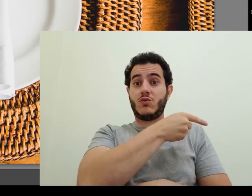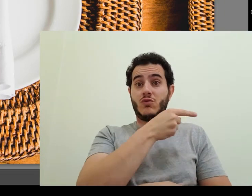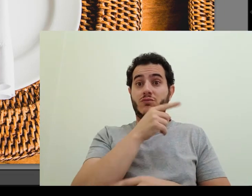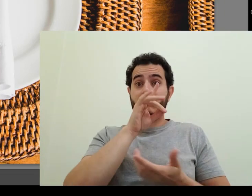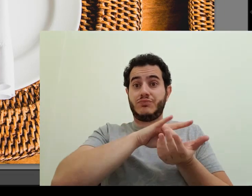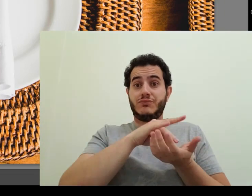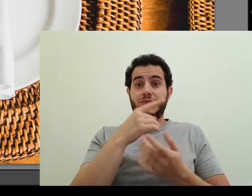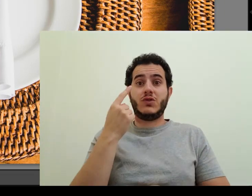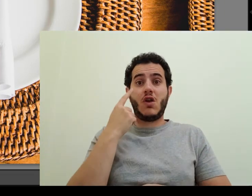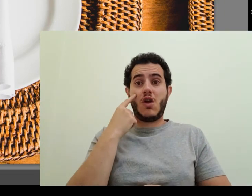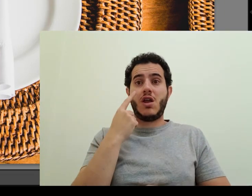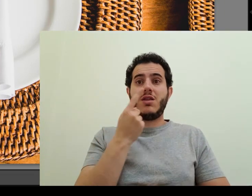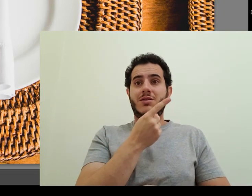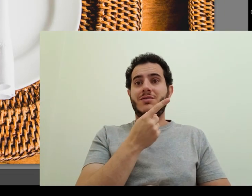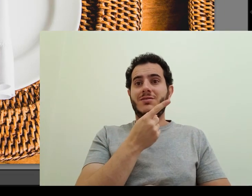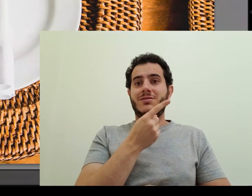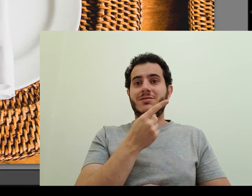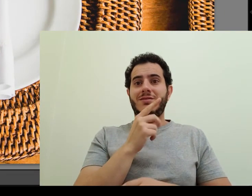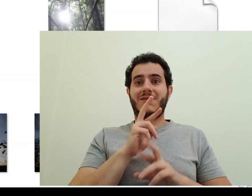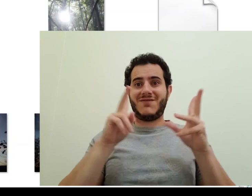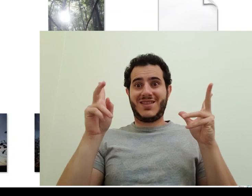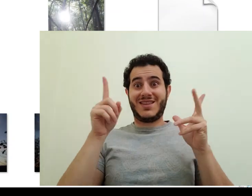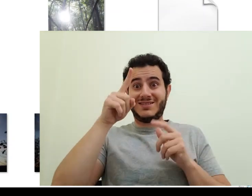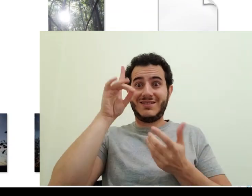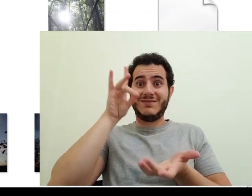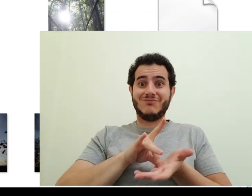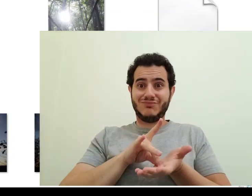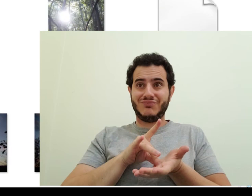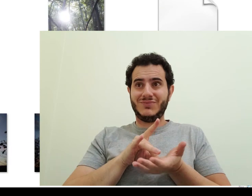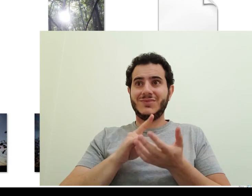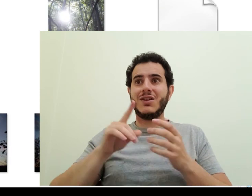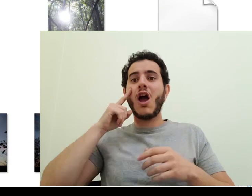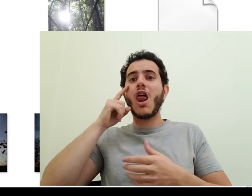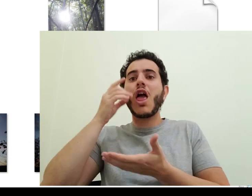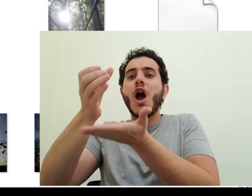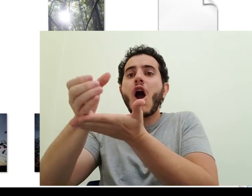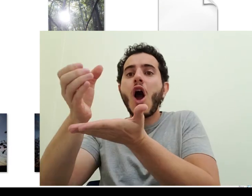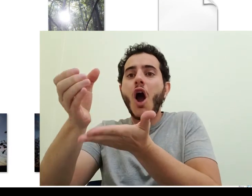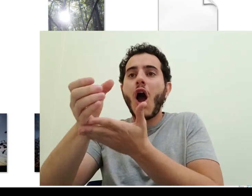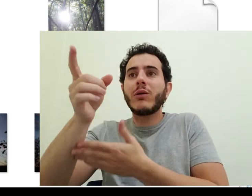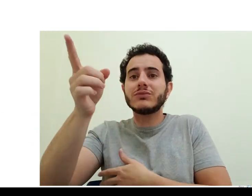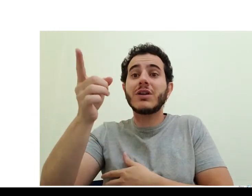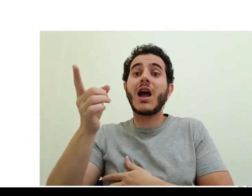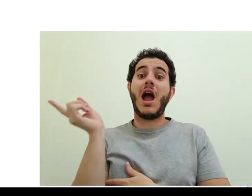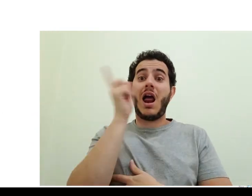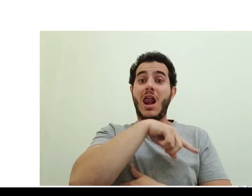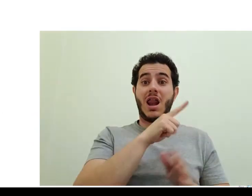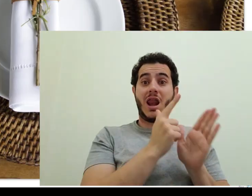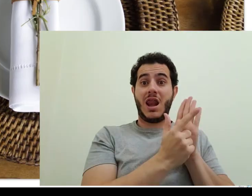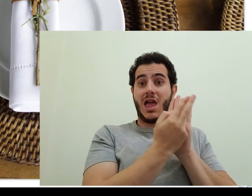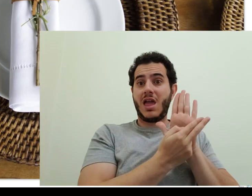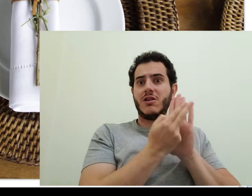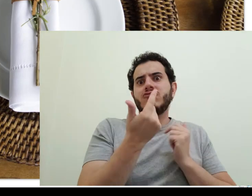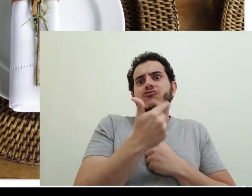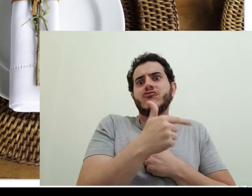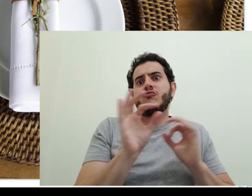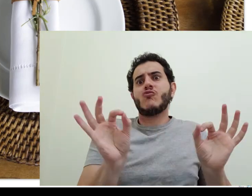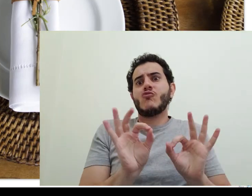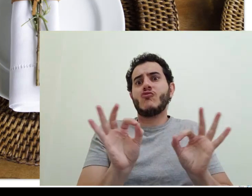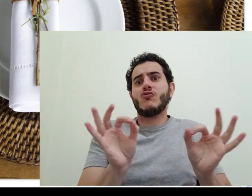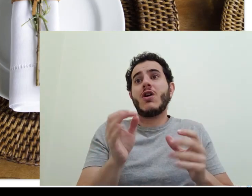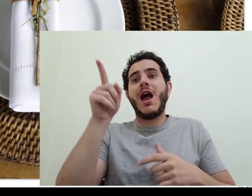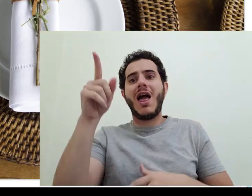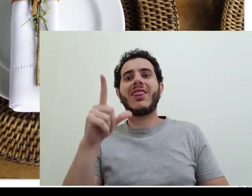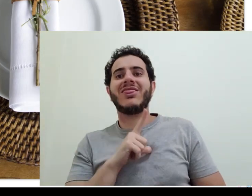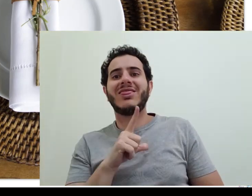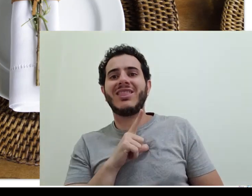uma folhinha que tinha aqui. Se eu for lá no Windows, olha ela aqui, ó. Eu vou botar a visualização aqui do lado. Olha ela aqui, ó. Com